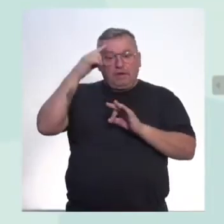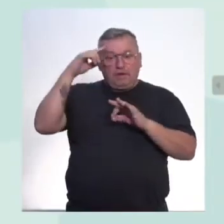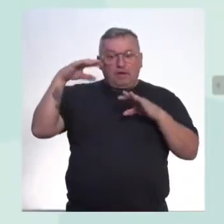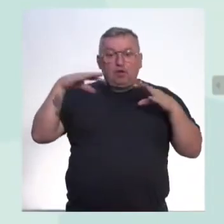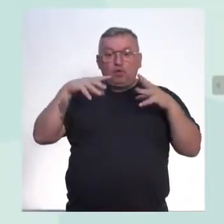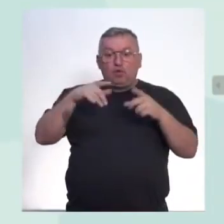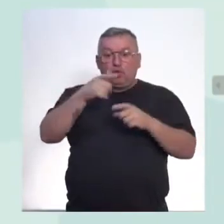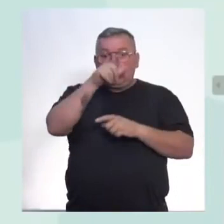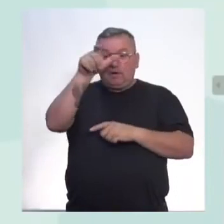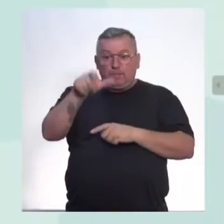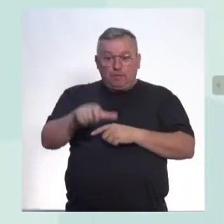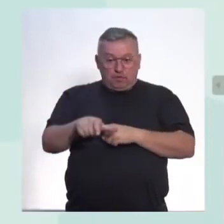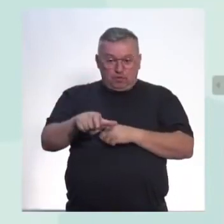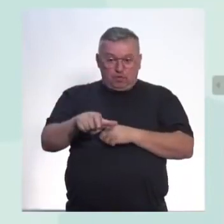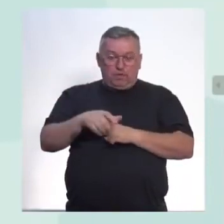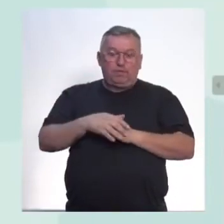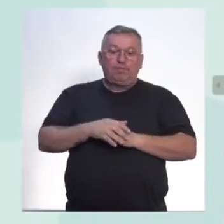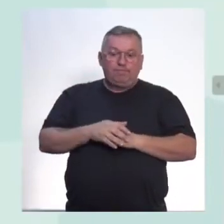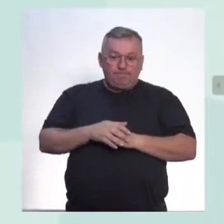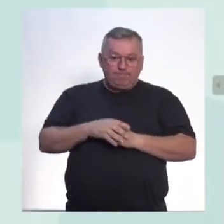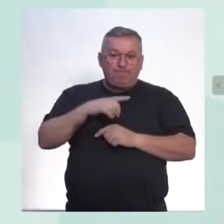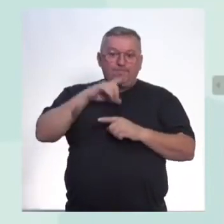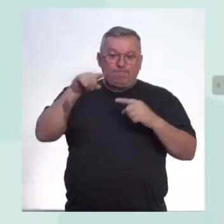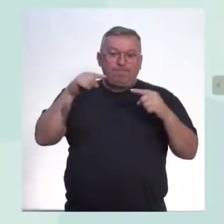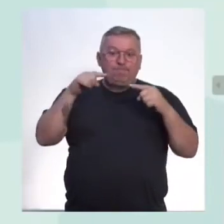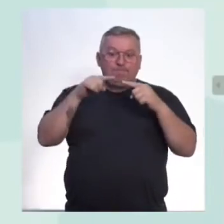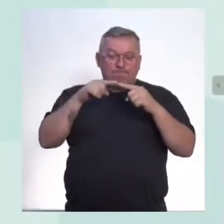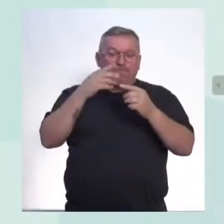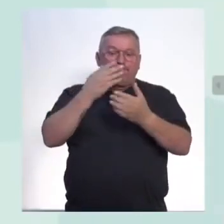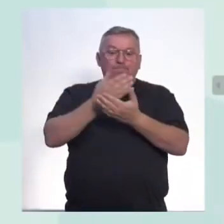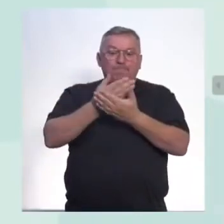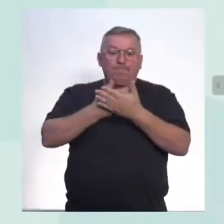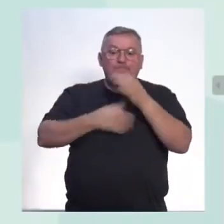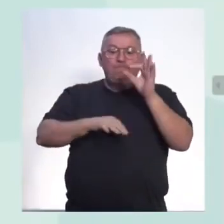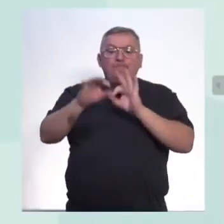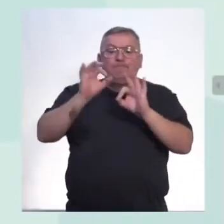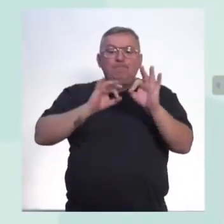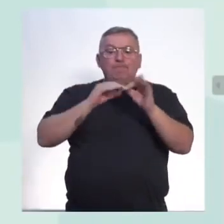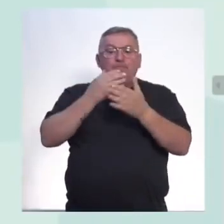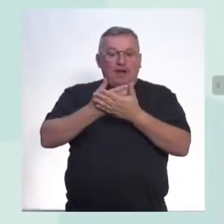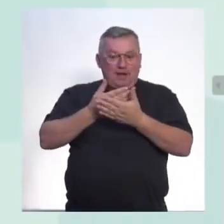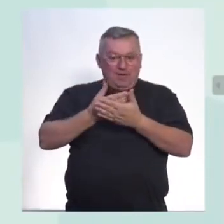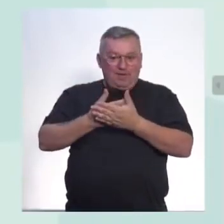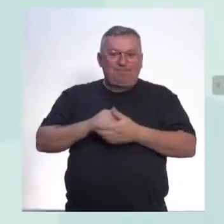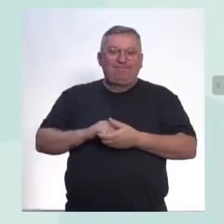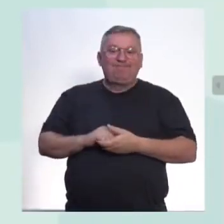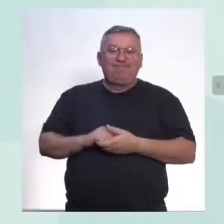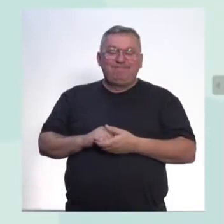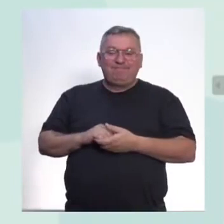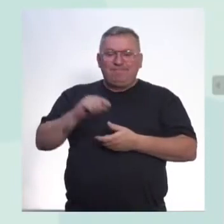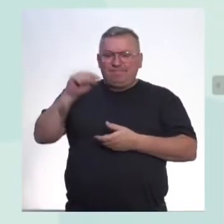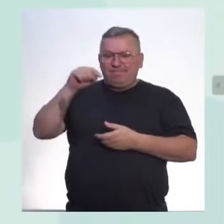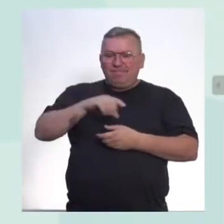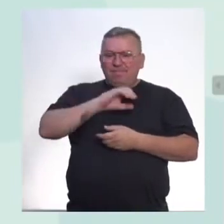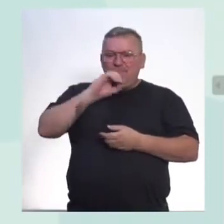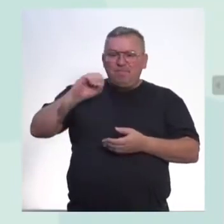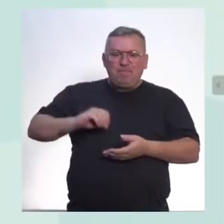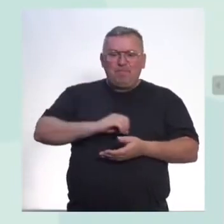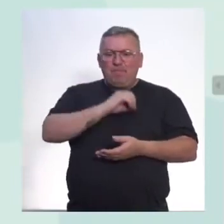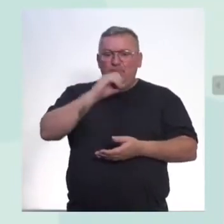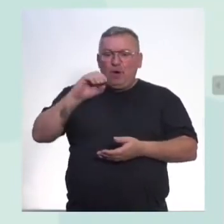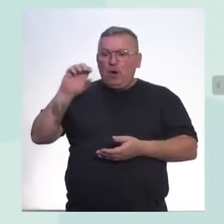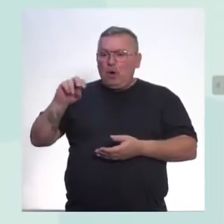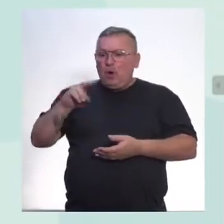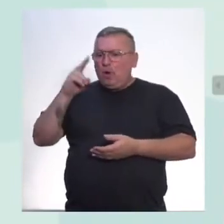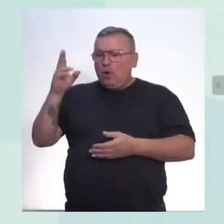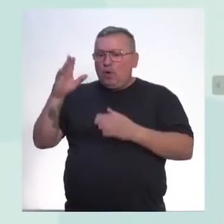pensar exatamente em todos. E é essa a ideia, né, quando a gente projeta, quando a gente planeja uma aula. Seja aqui no centro de mídias, ou